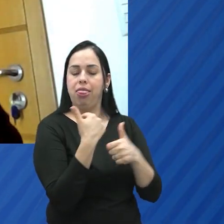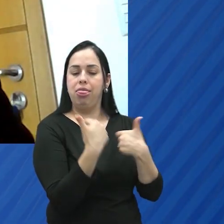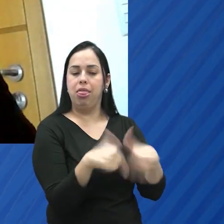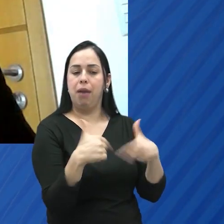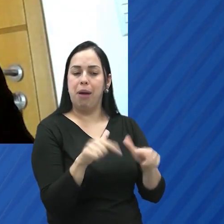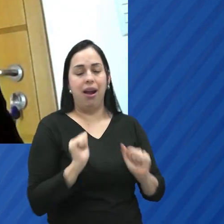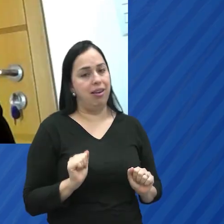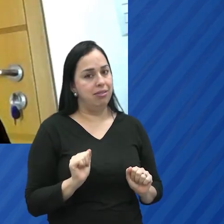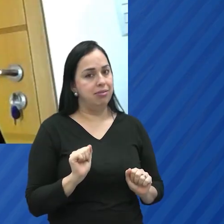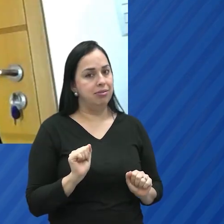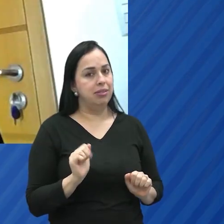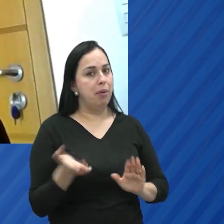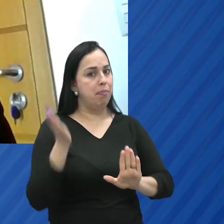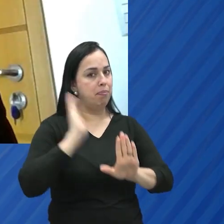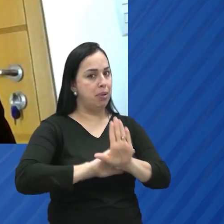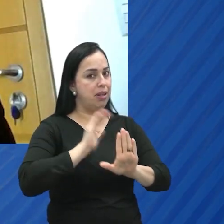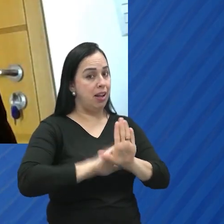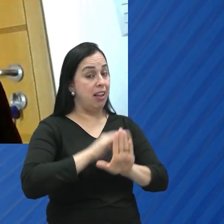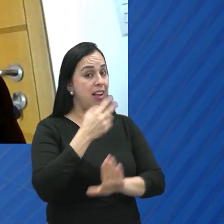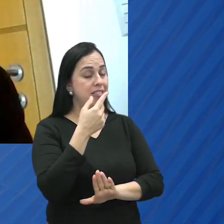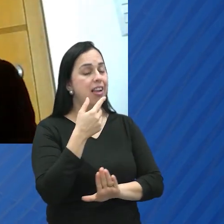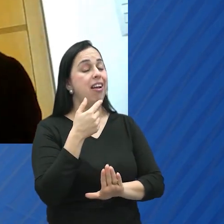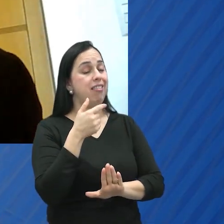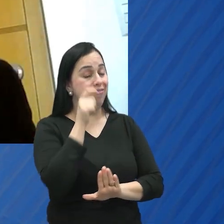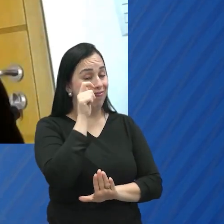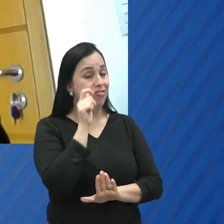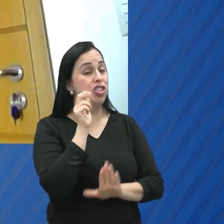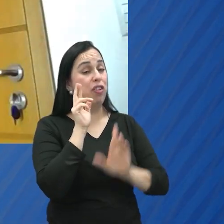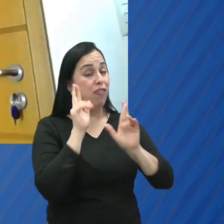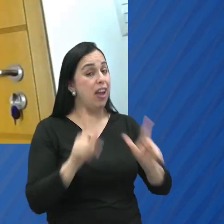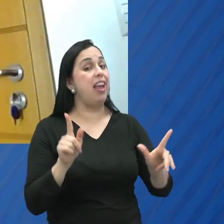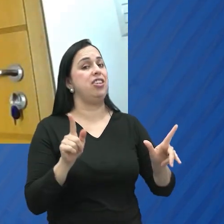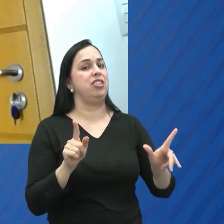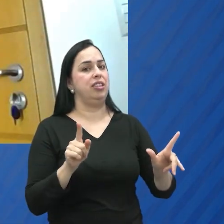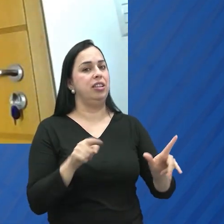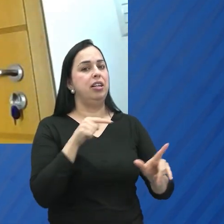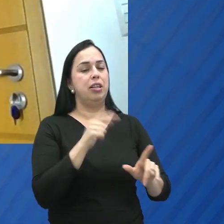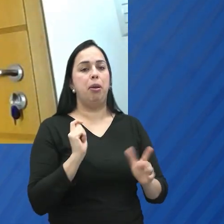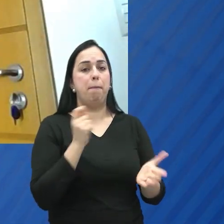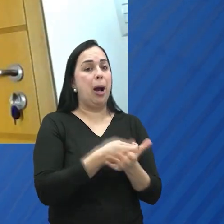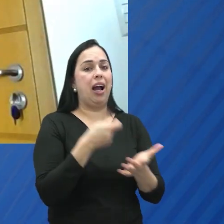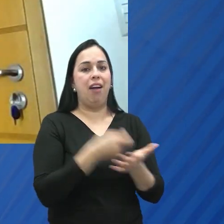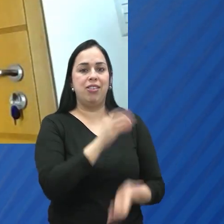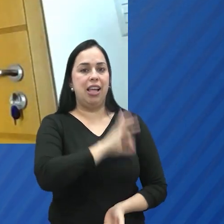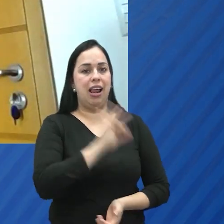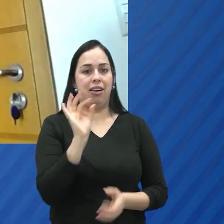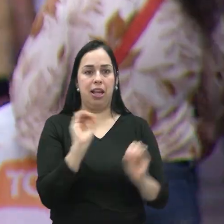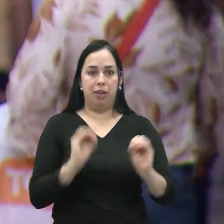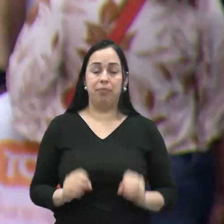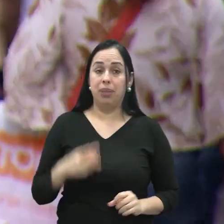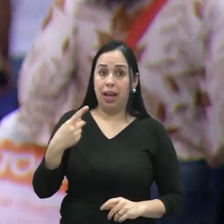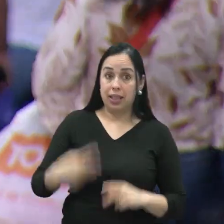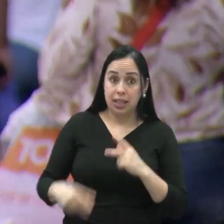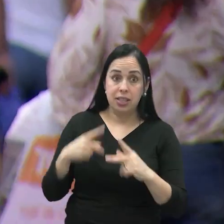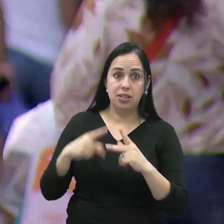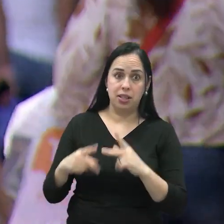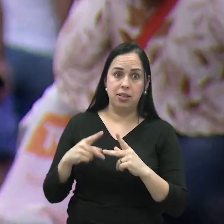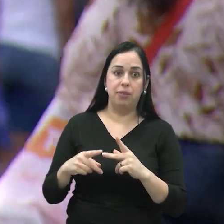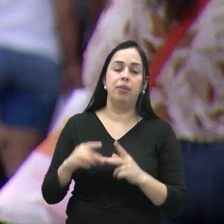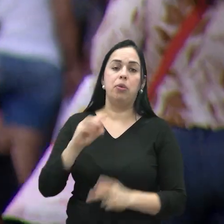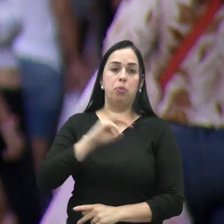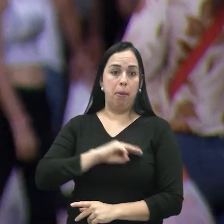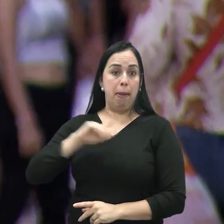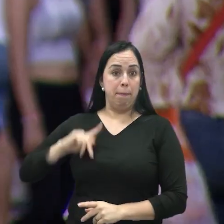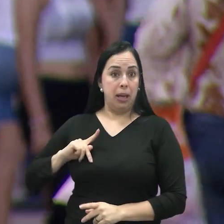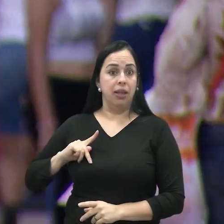Na realidade, o interesse era outro, né? Você vai ficar ali 10, 20, 30 anos sem pagar salário para essa empregada, né? Em São José, só